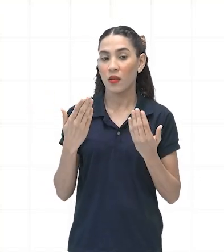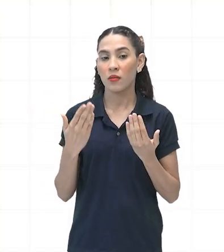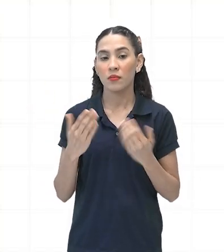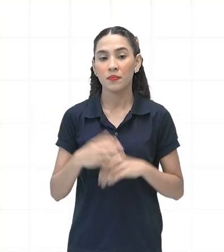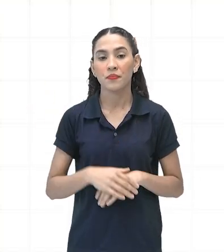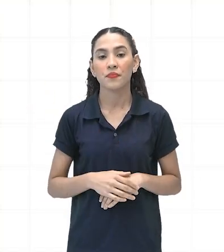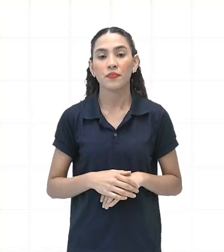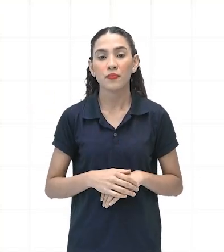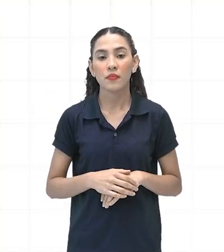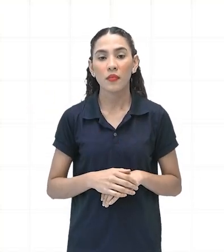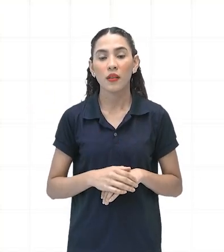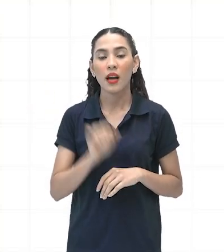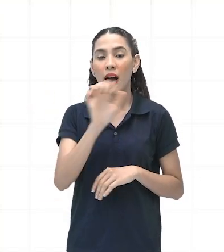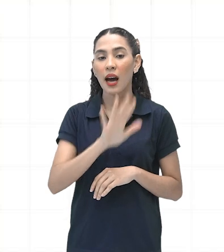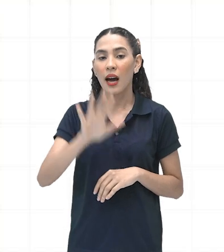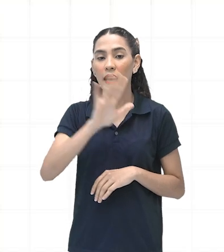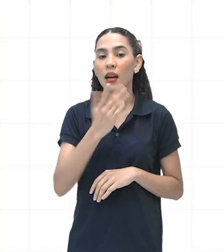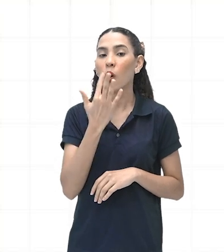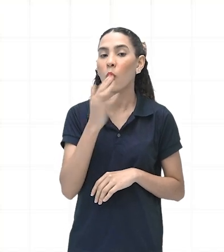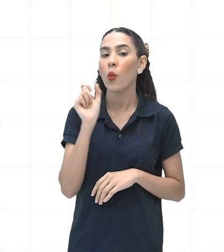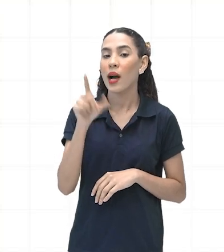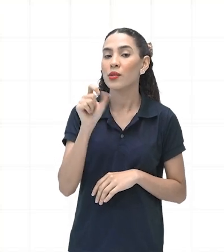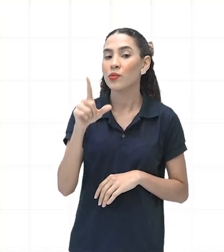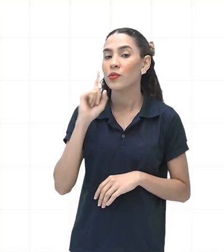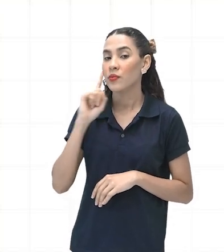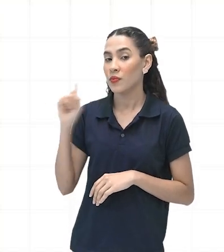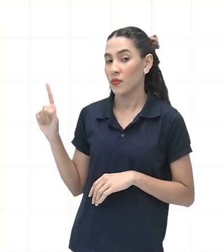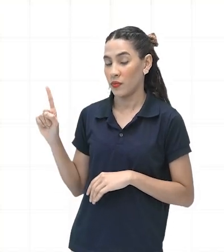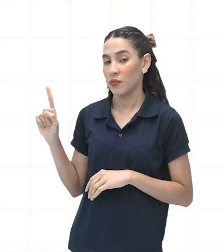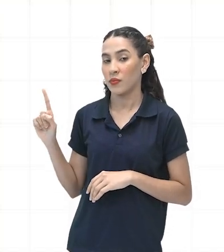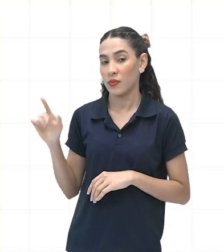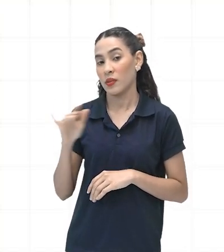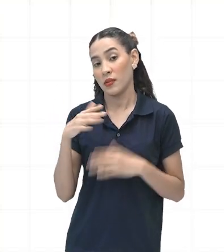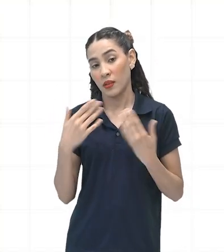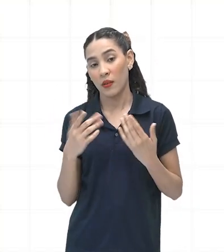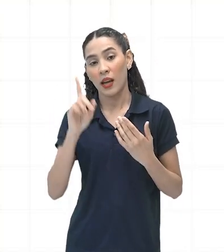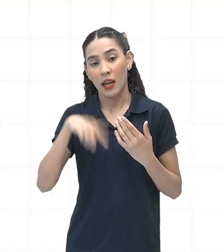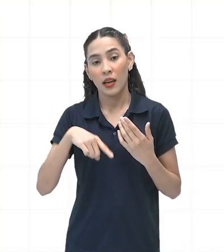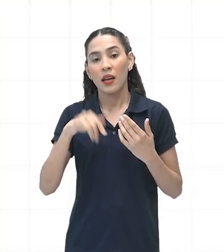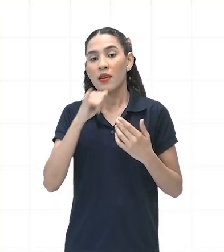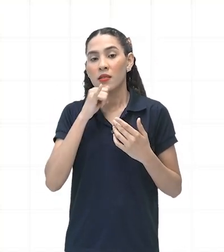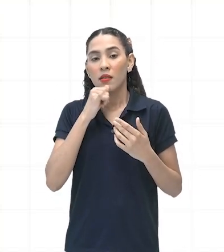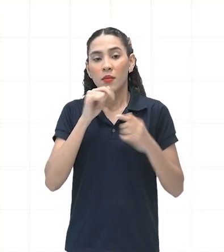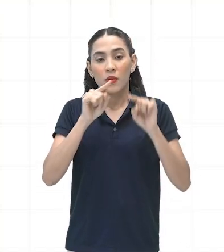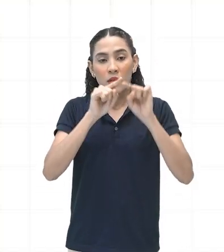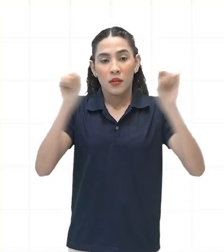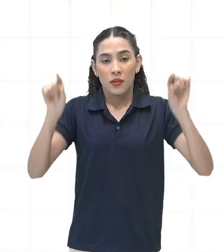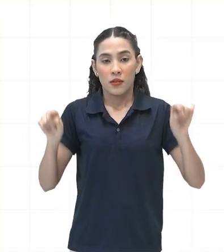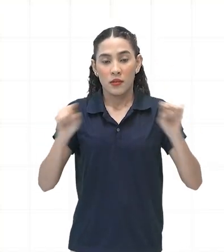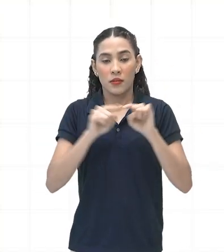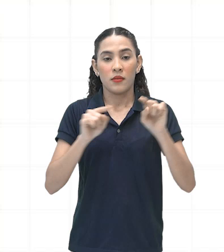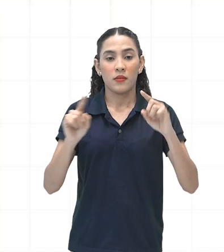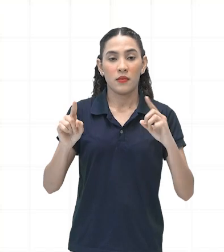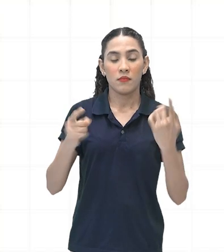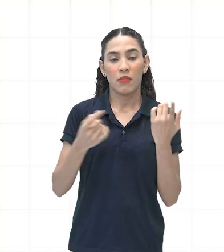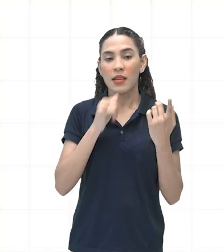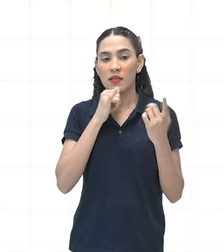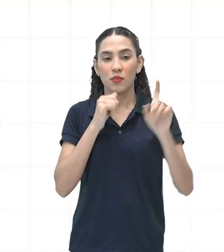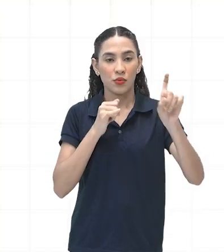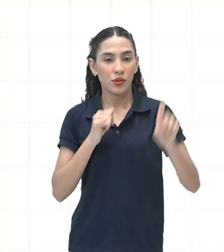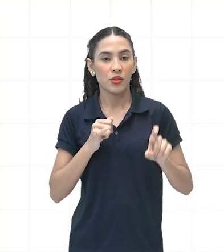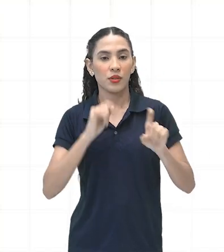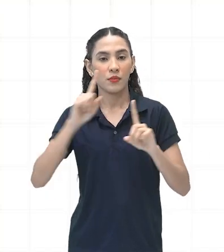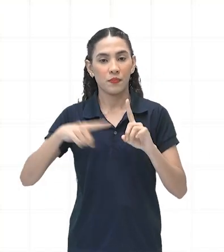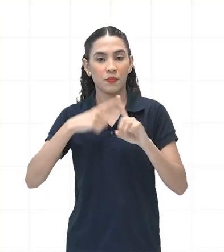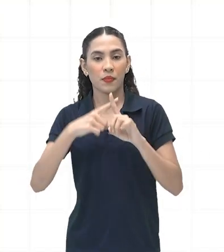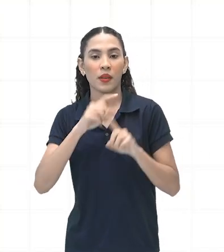vai ser essa região, essa área? Então, como é um retângulo, eu vou pegar X e multiplicar pela